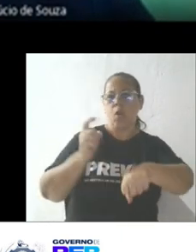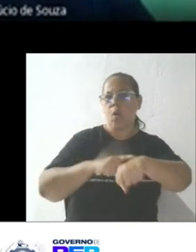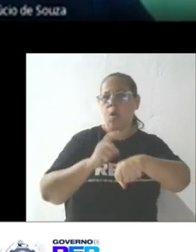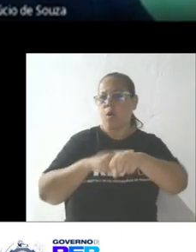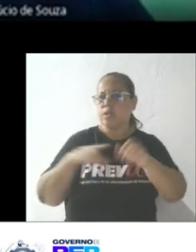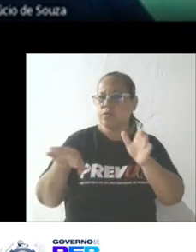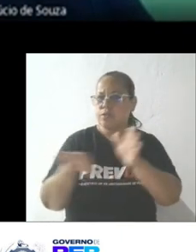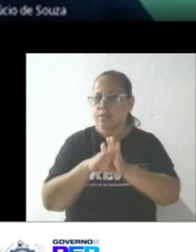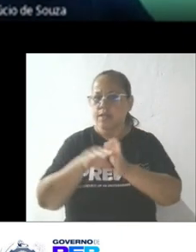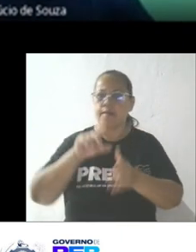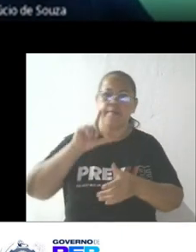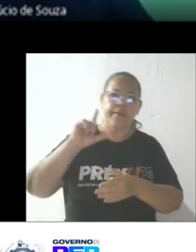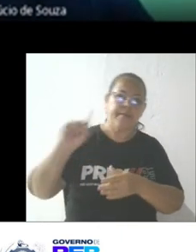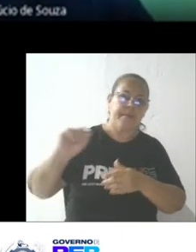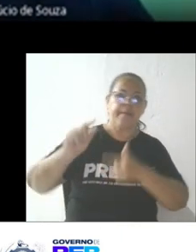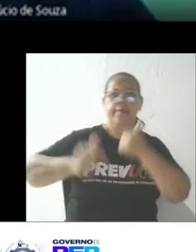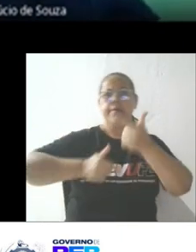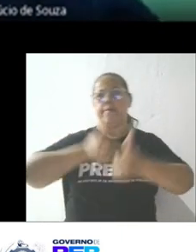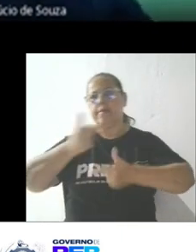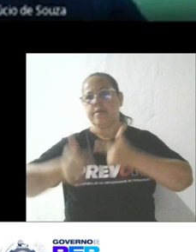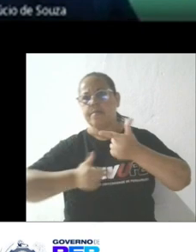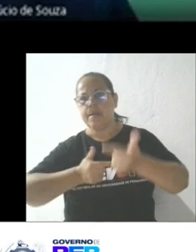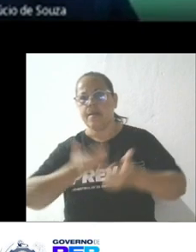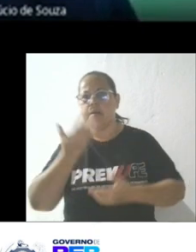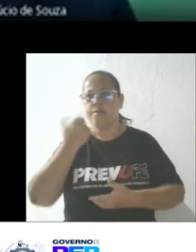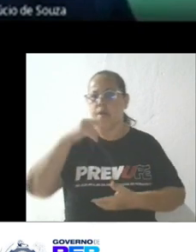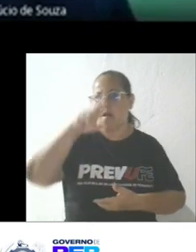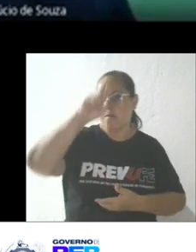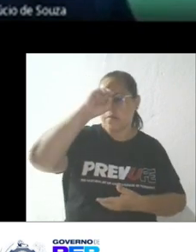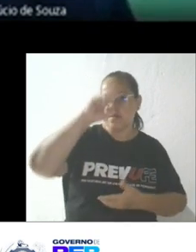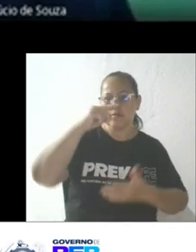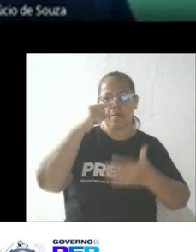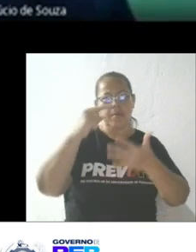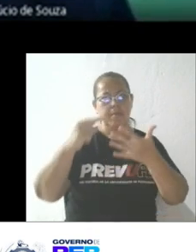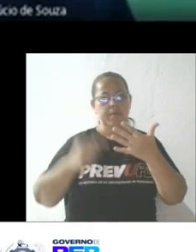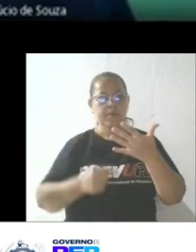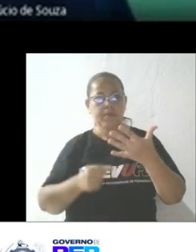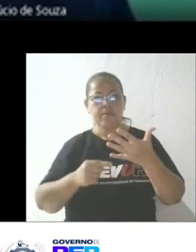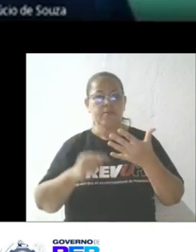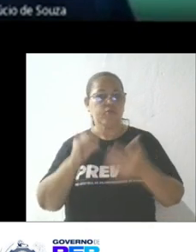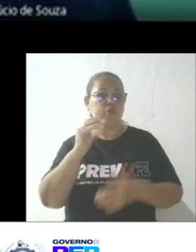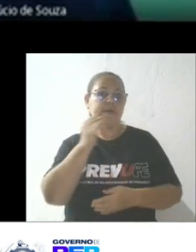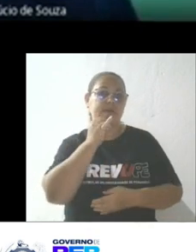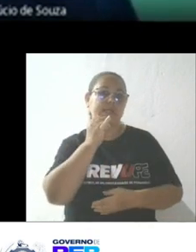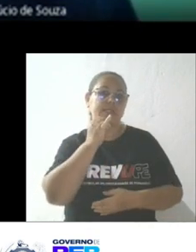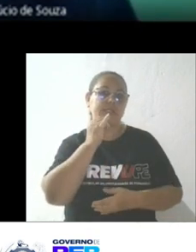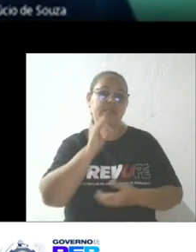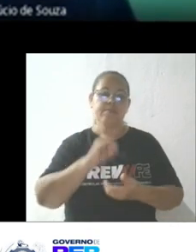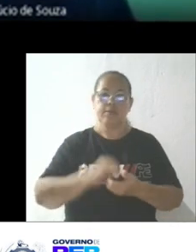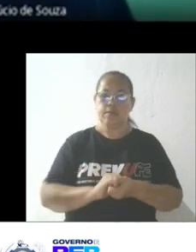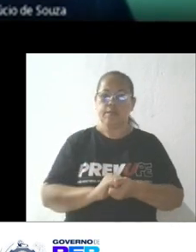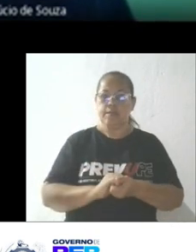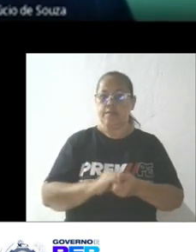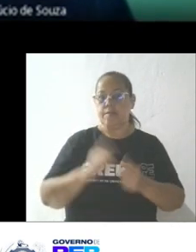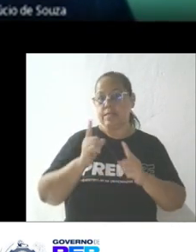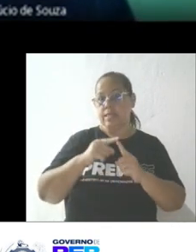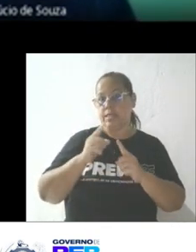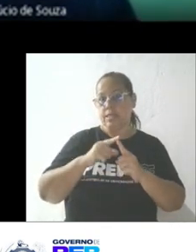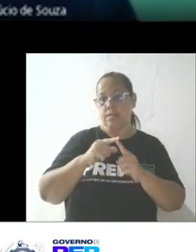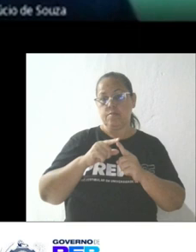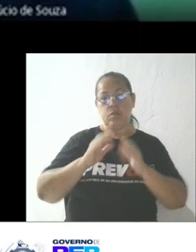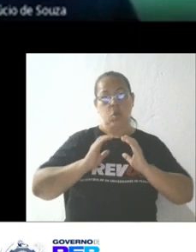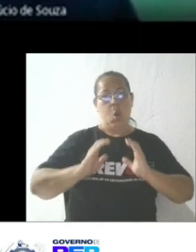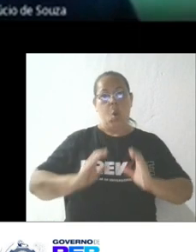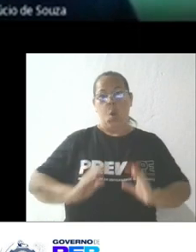de trabalhar hora de almoçar só para ter uma ideia só como exemplo então esse tipo de comportamento é um comportamento